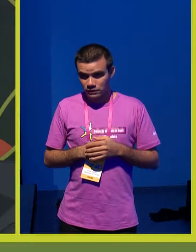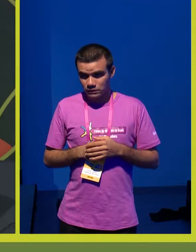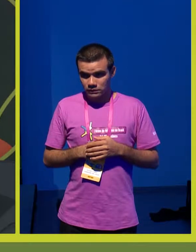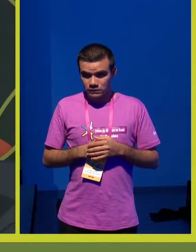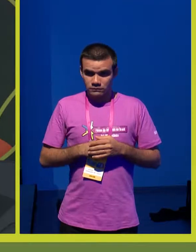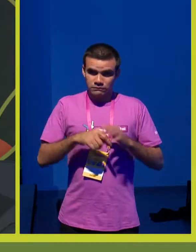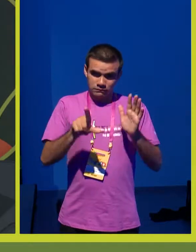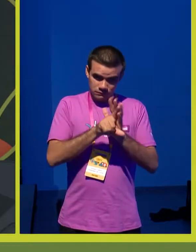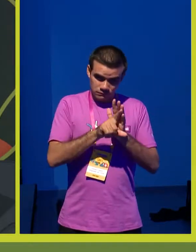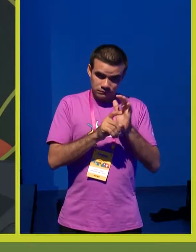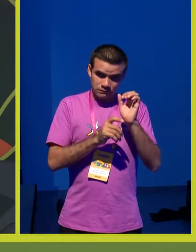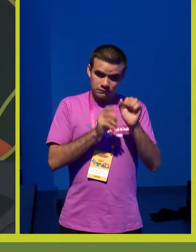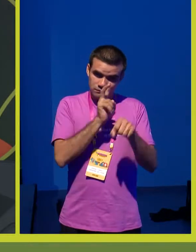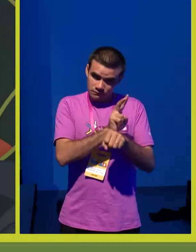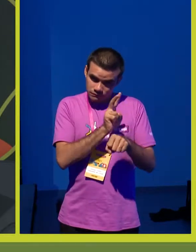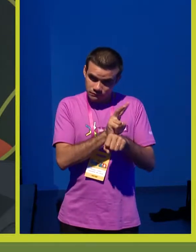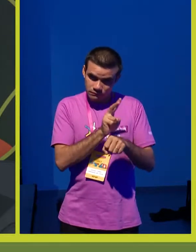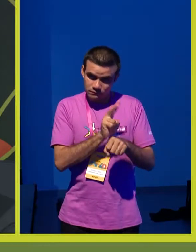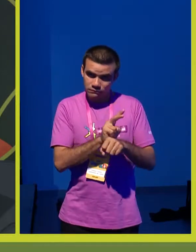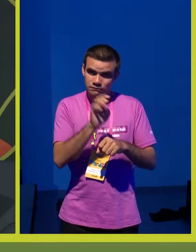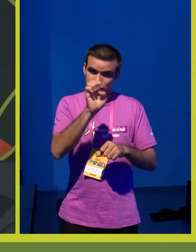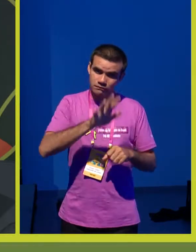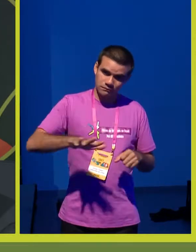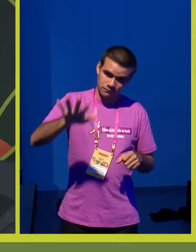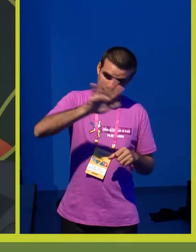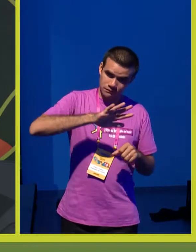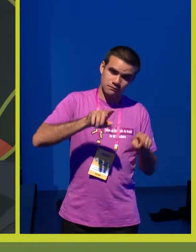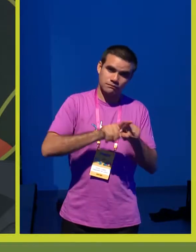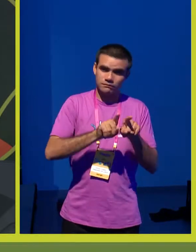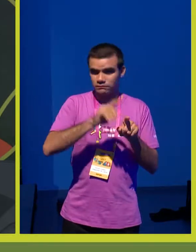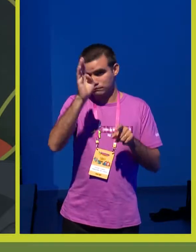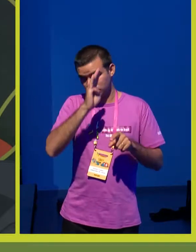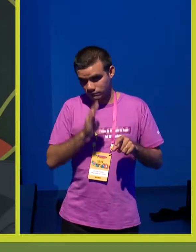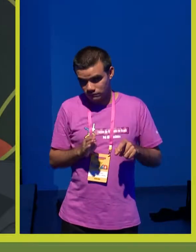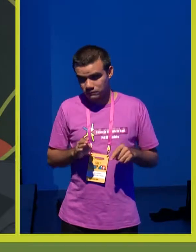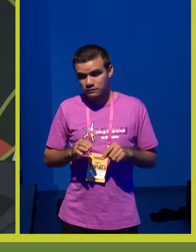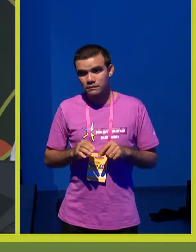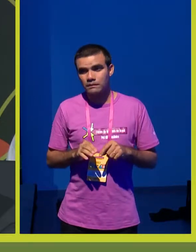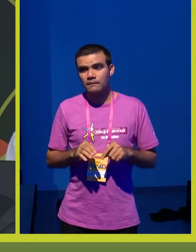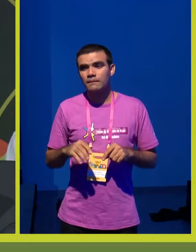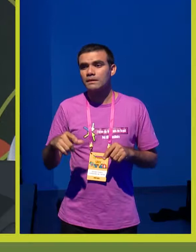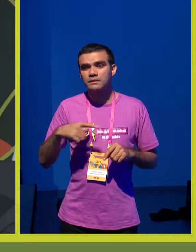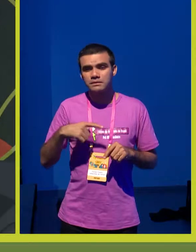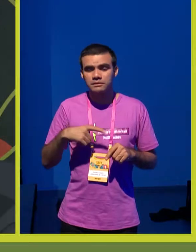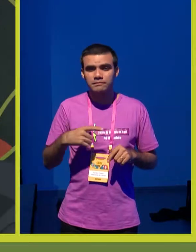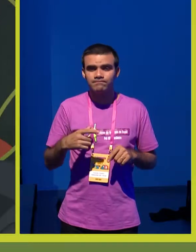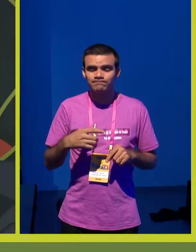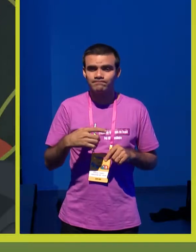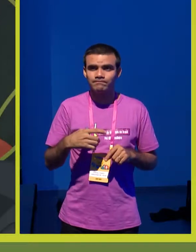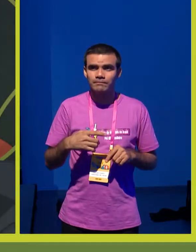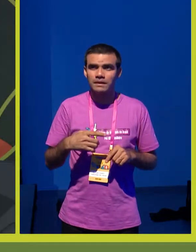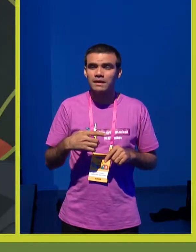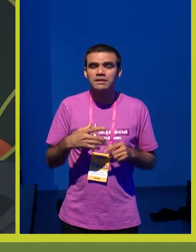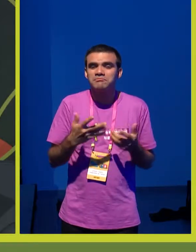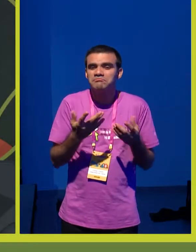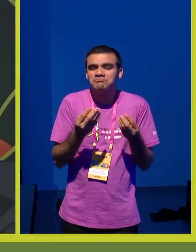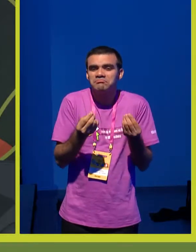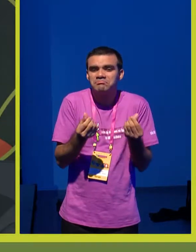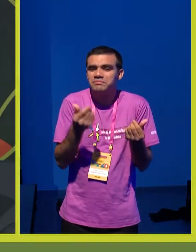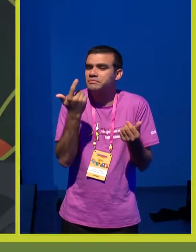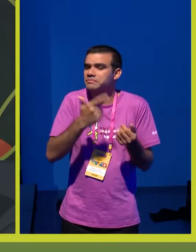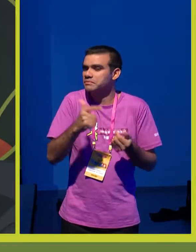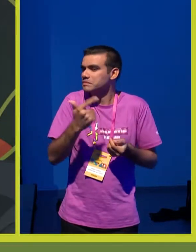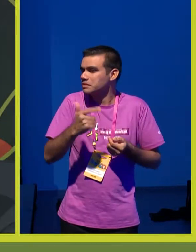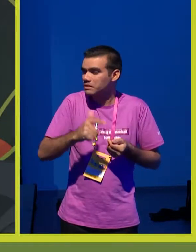pelas leis de proteção de dados europeias e brasileiras que vão entrar em vigor são sensíveis não tem nenhum